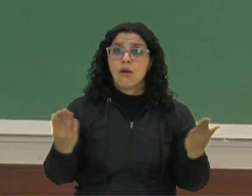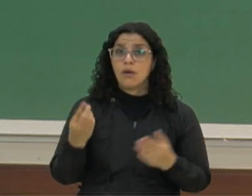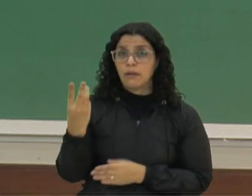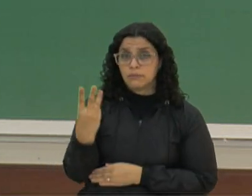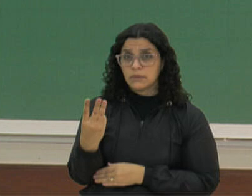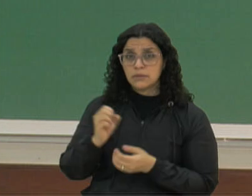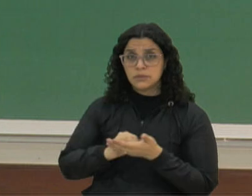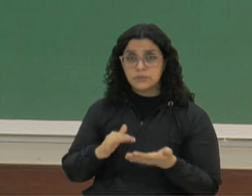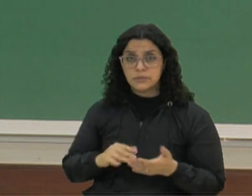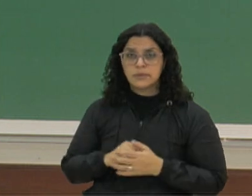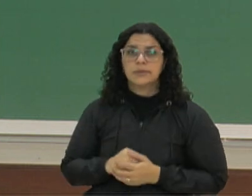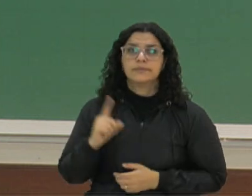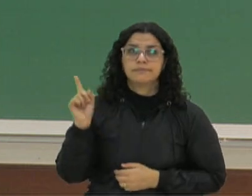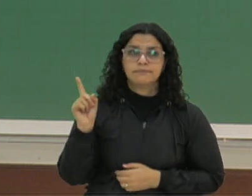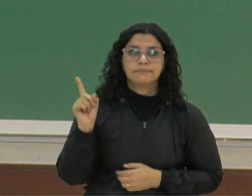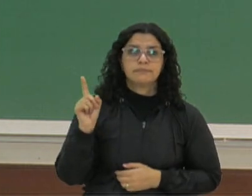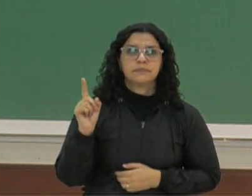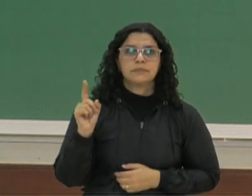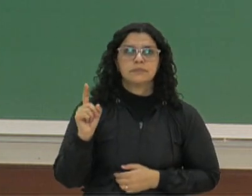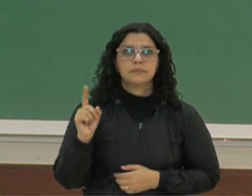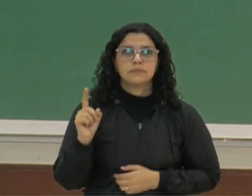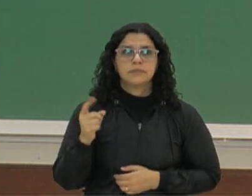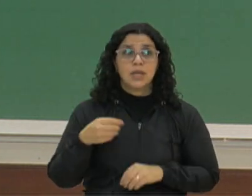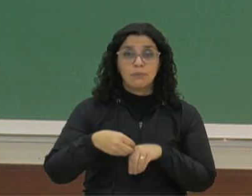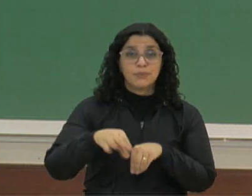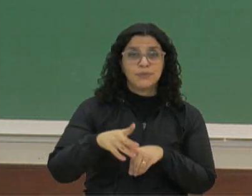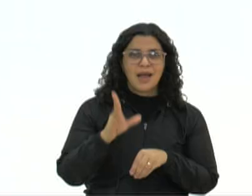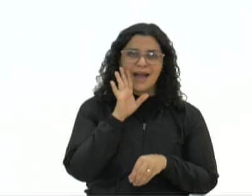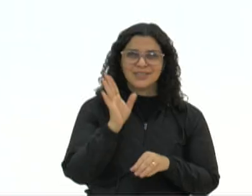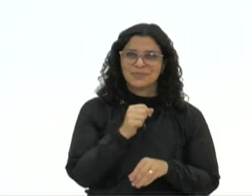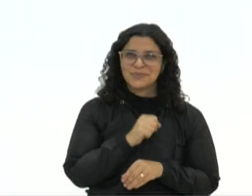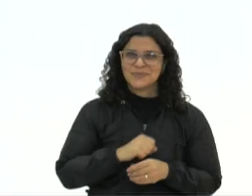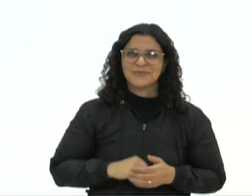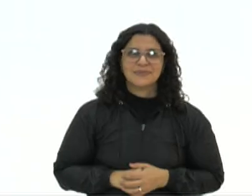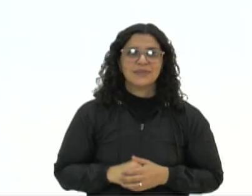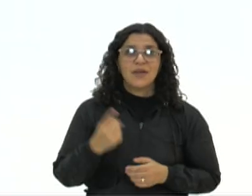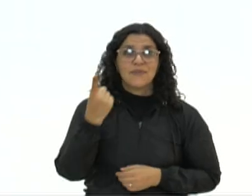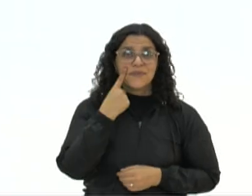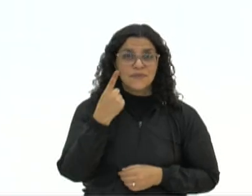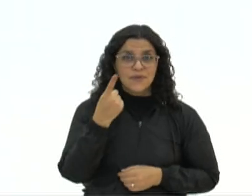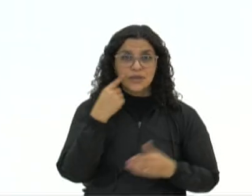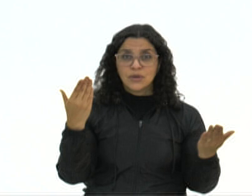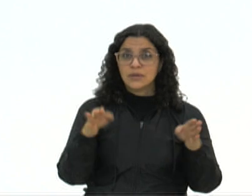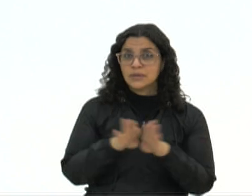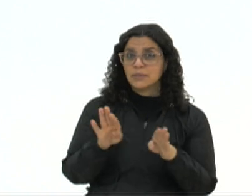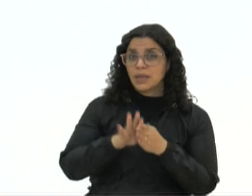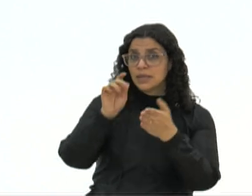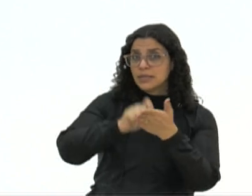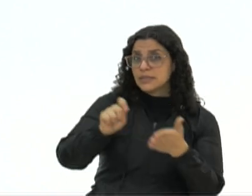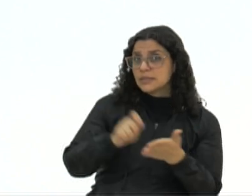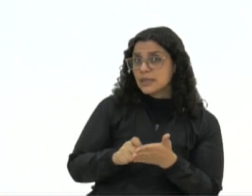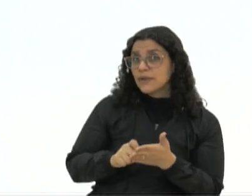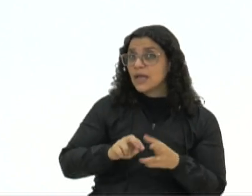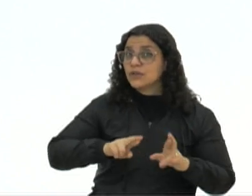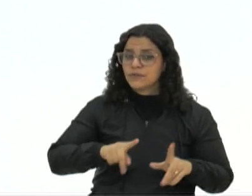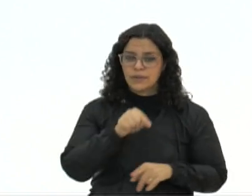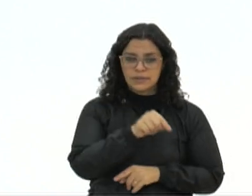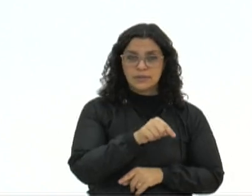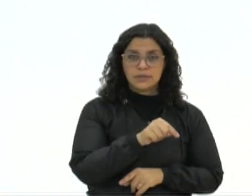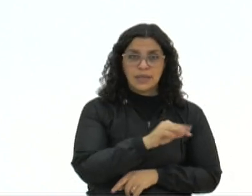Vamos a um exercício aí, vamos ver se vocês se lembram, mais um spoiler. Número 3, escreva a diferença entre técnica